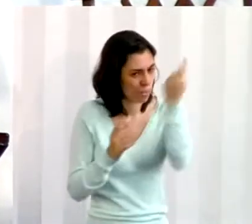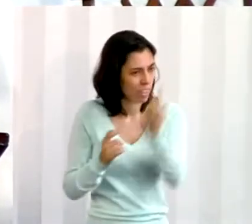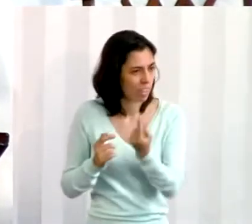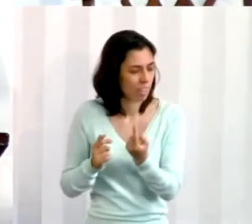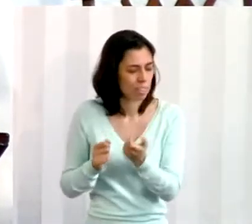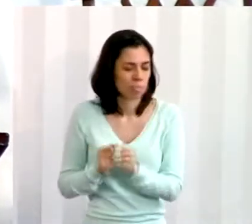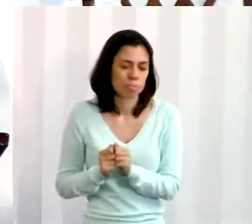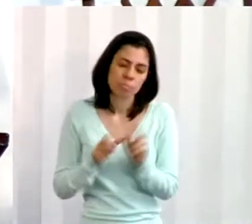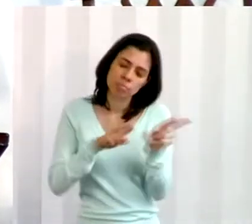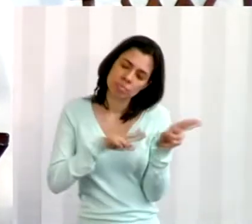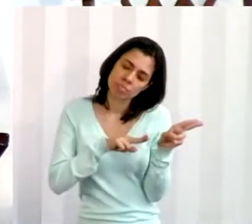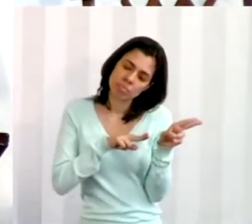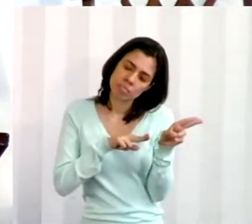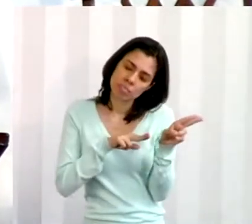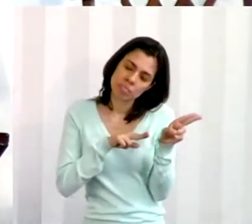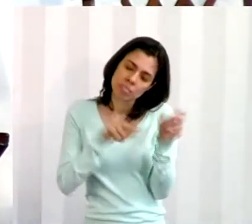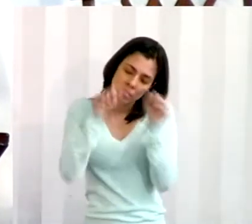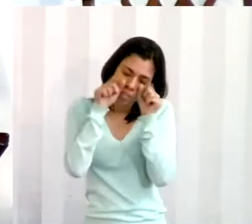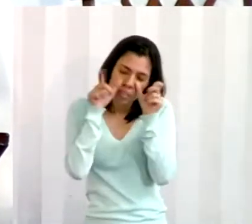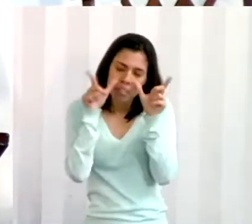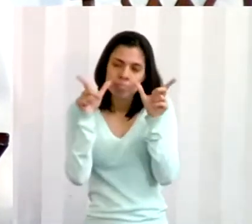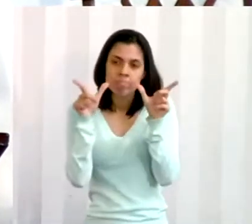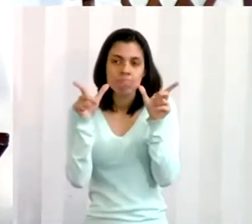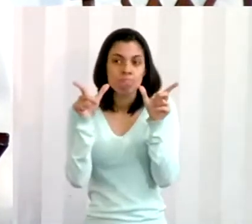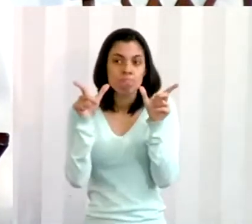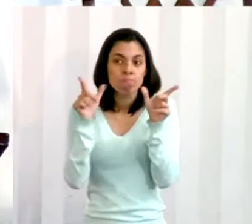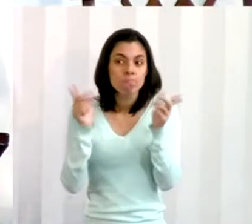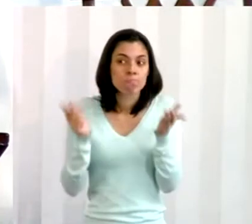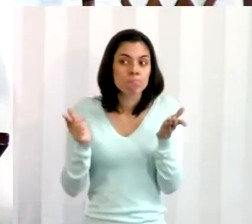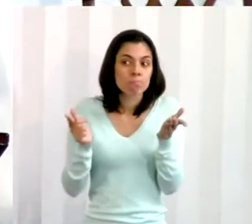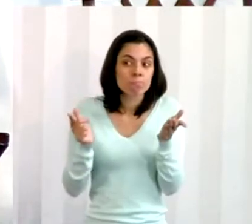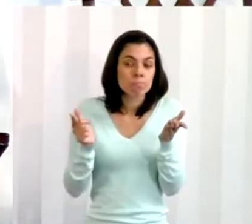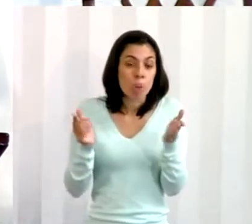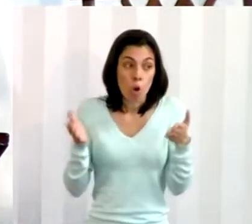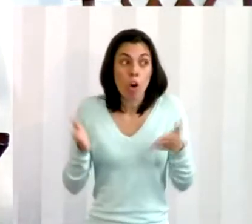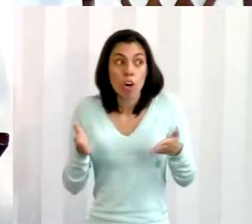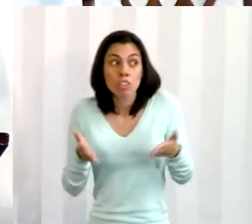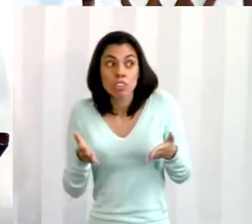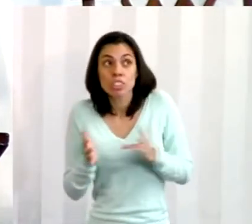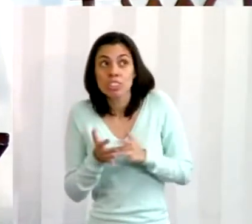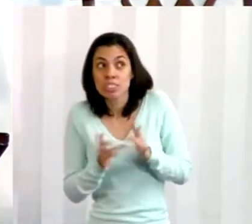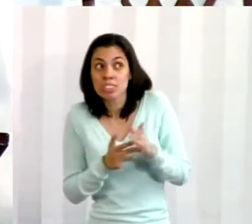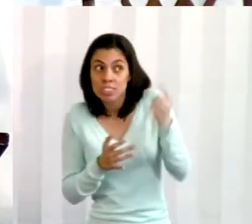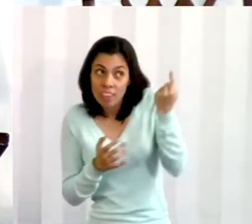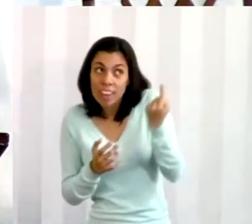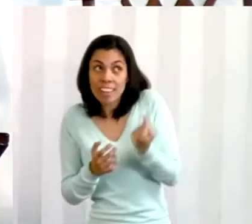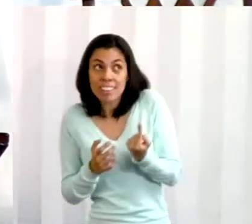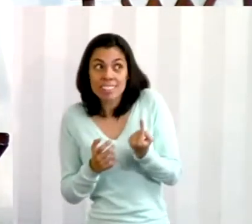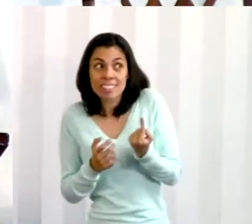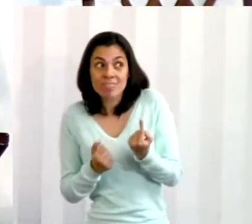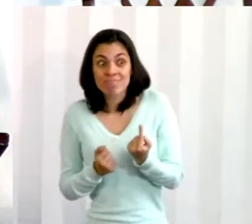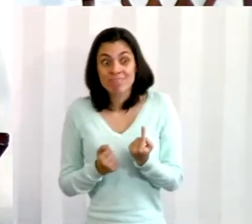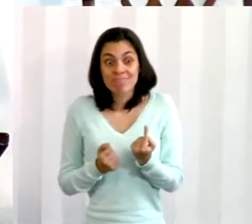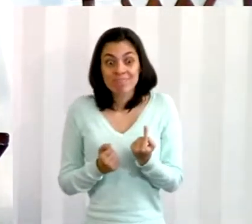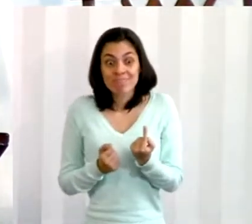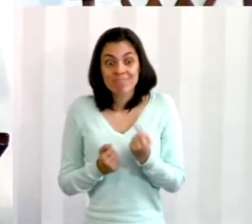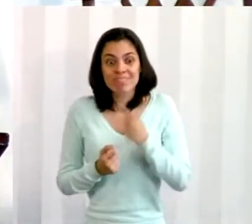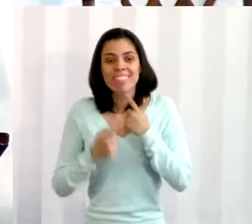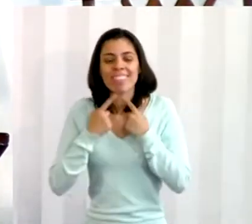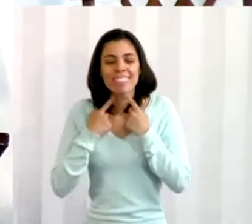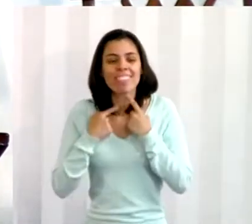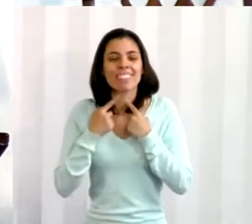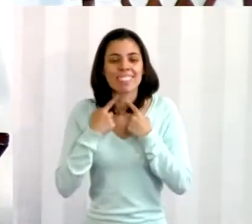hoje? Como diferenciar paciência cristã, paciência